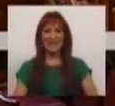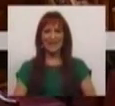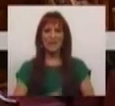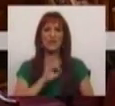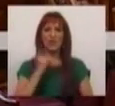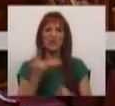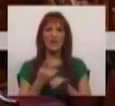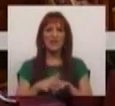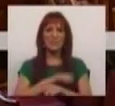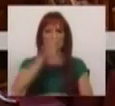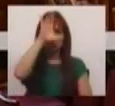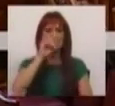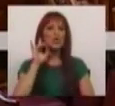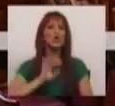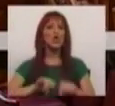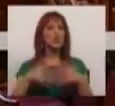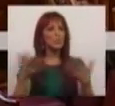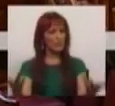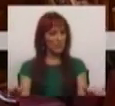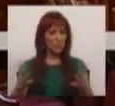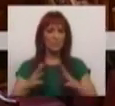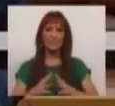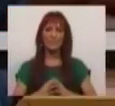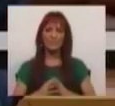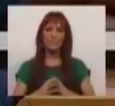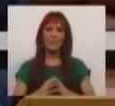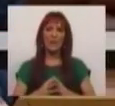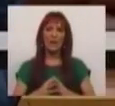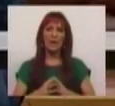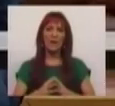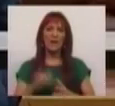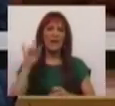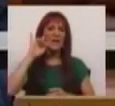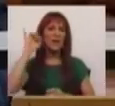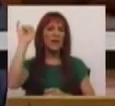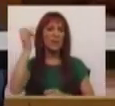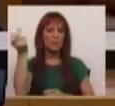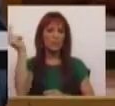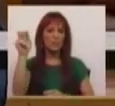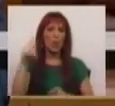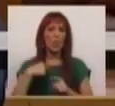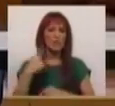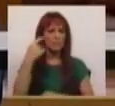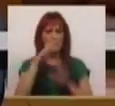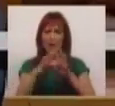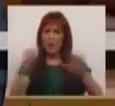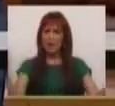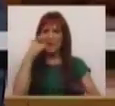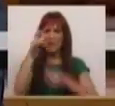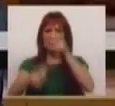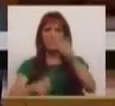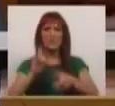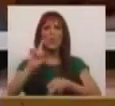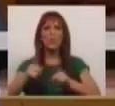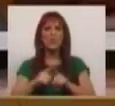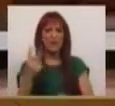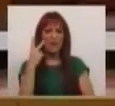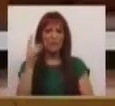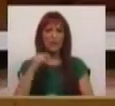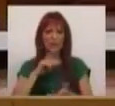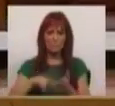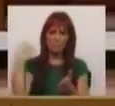Senhores membros do Governo, senhoras e senhores deputados, há uma ideia que passa hoje pela cabeça da maioria das pessoas que assistiram